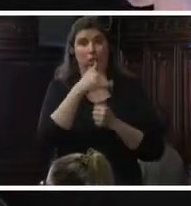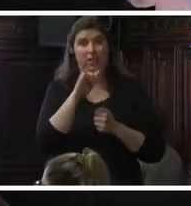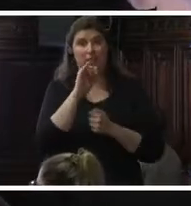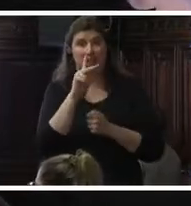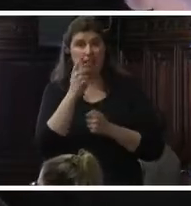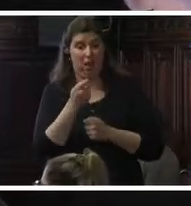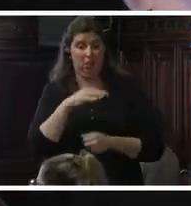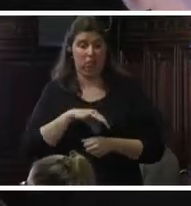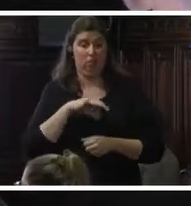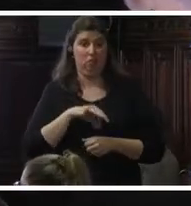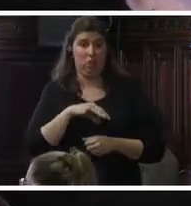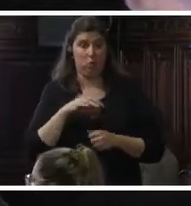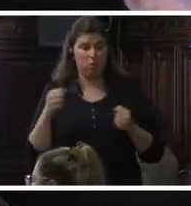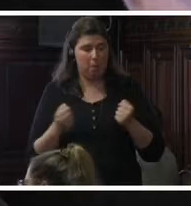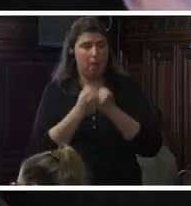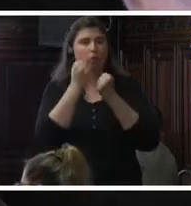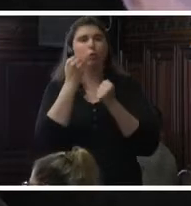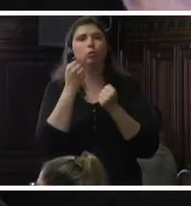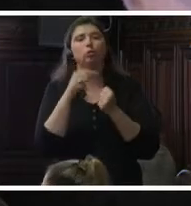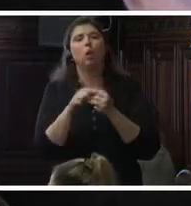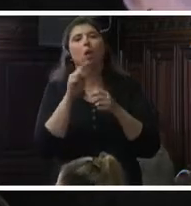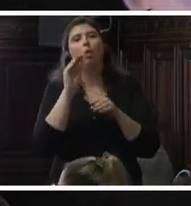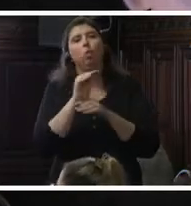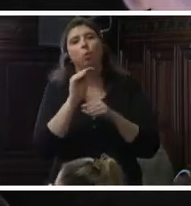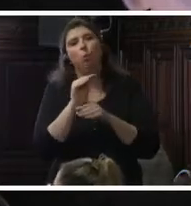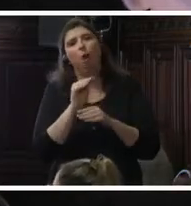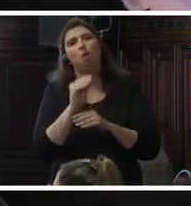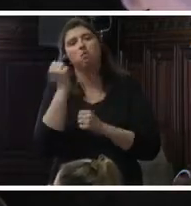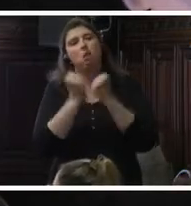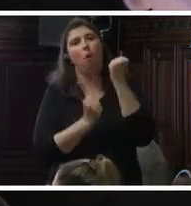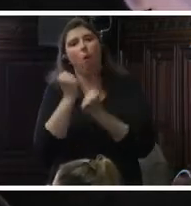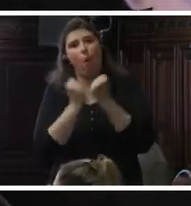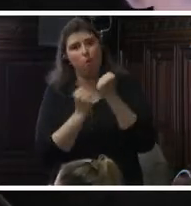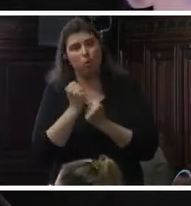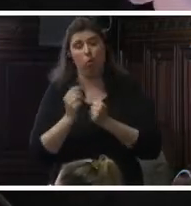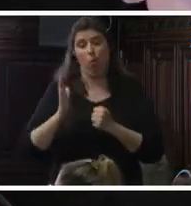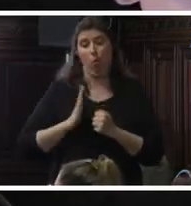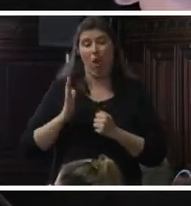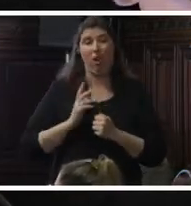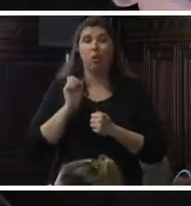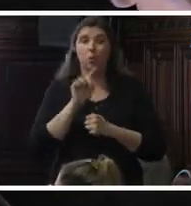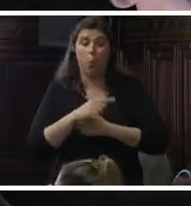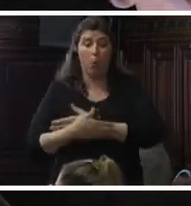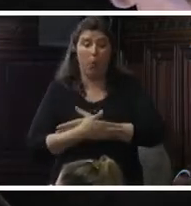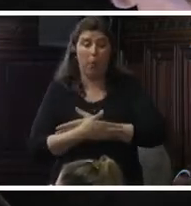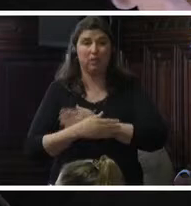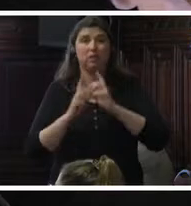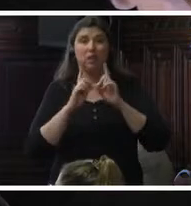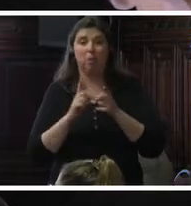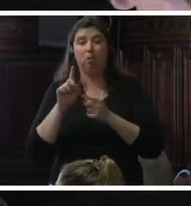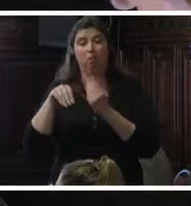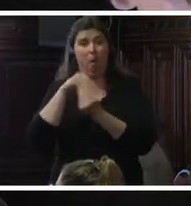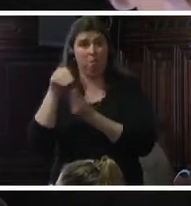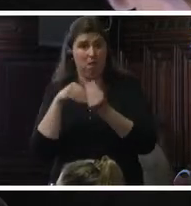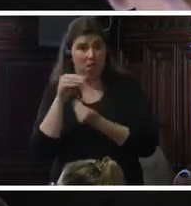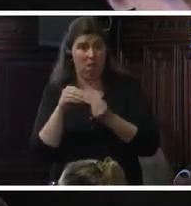e culturais das mulheres, seus bebês e suas famílias. No Brasil, em abril de 2017, foram notificados mais de